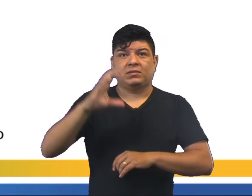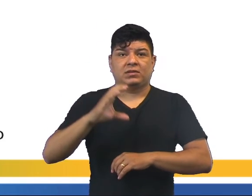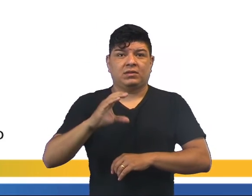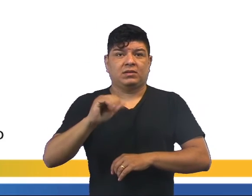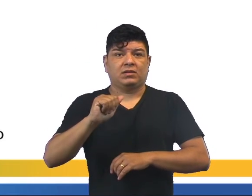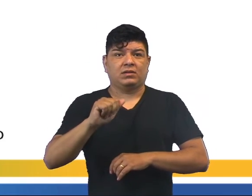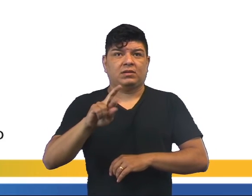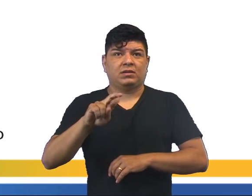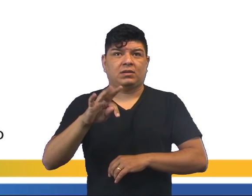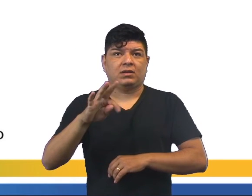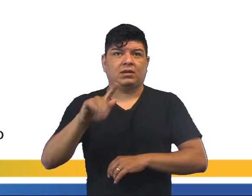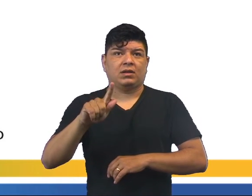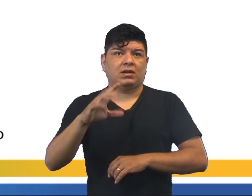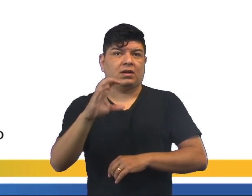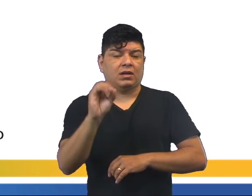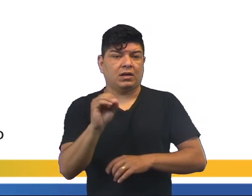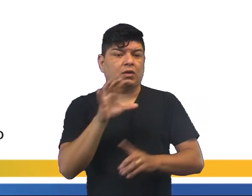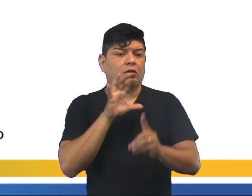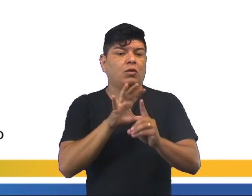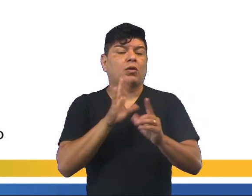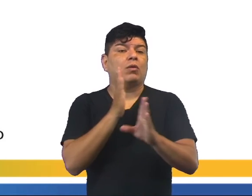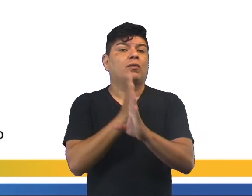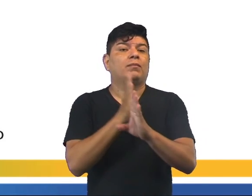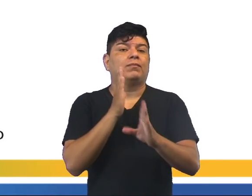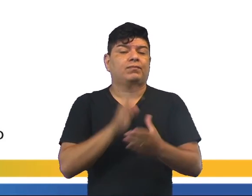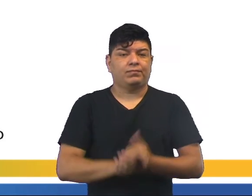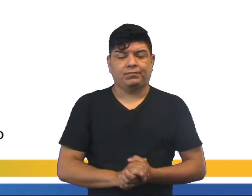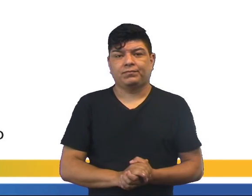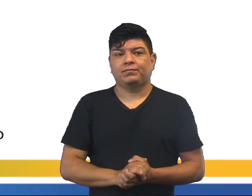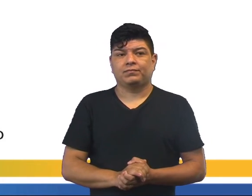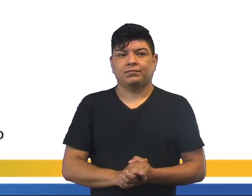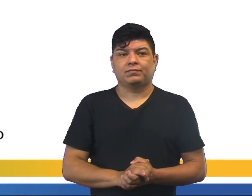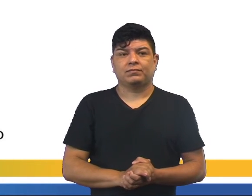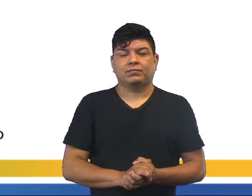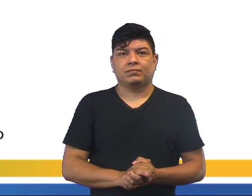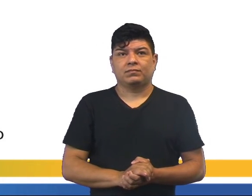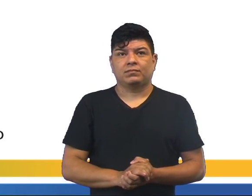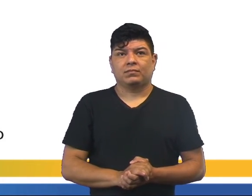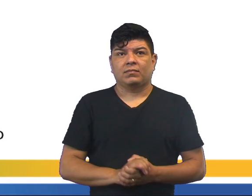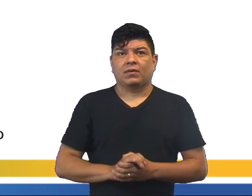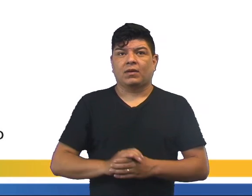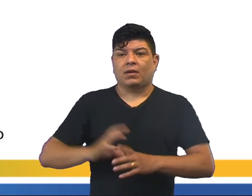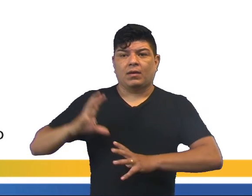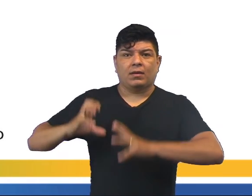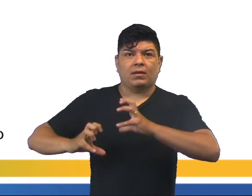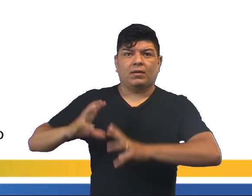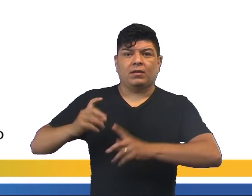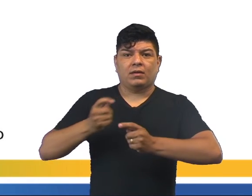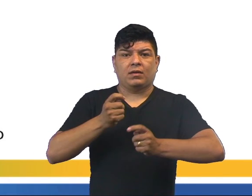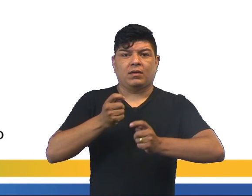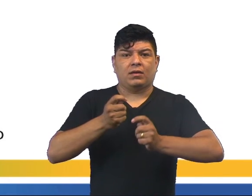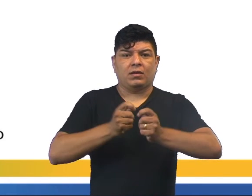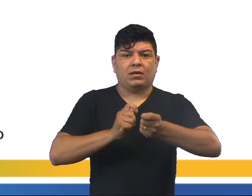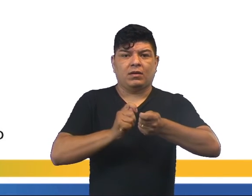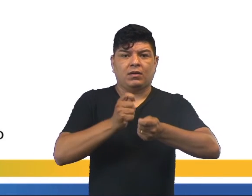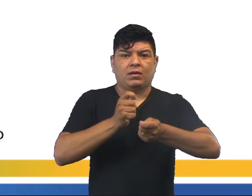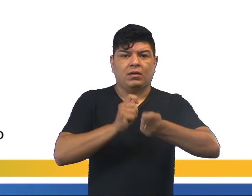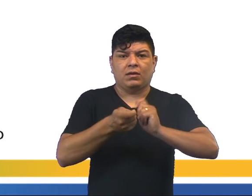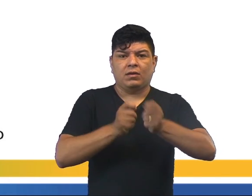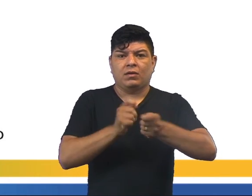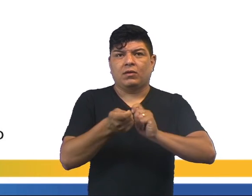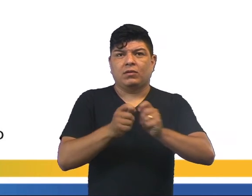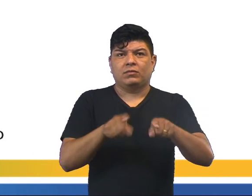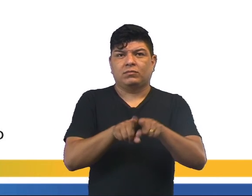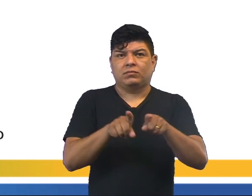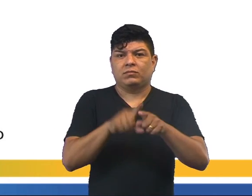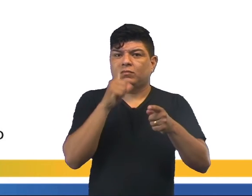II antes de Cristo foram motivadas por né pela disputa e pelo controle do comércio do Mar